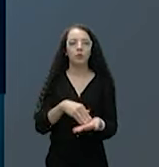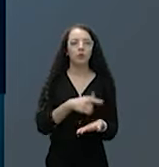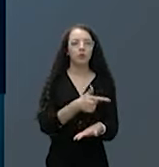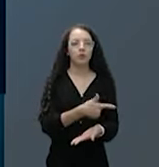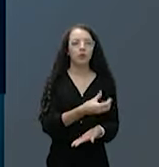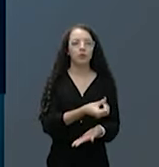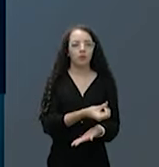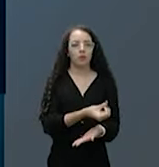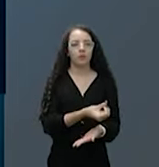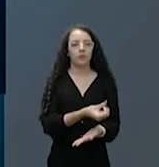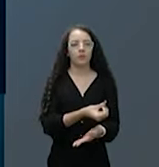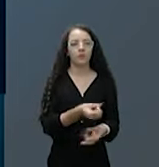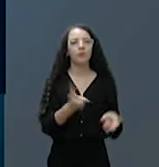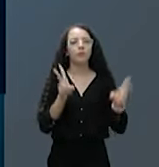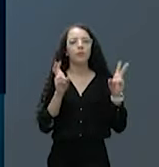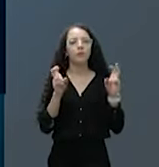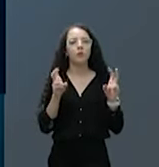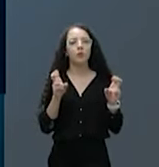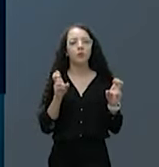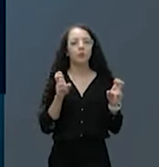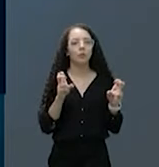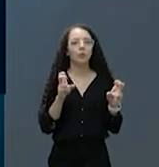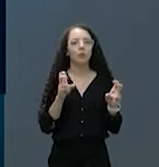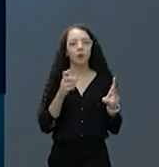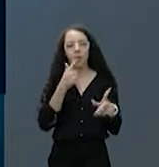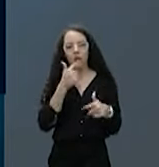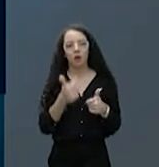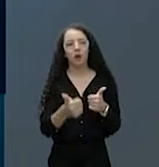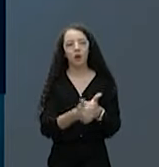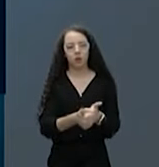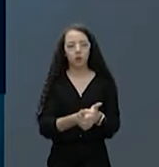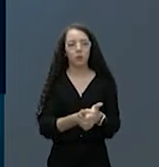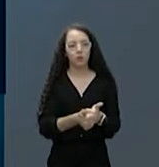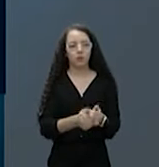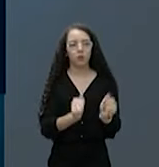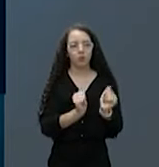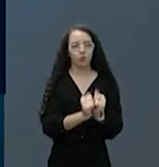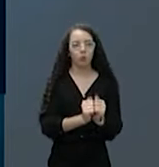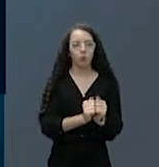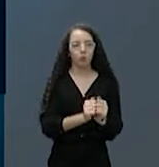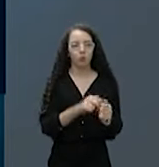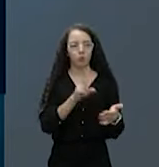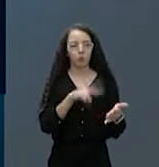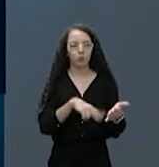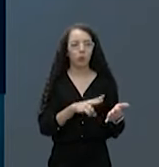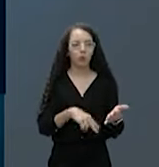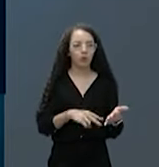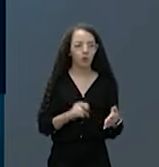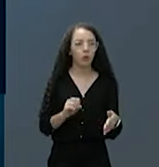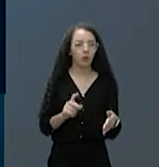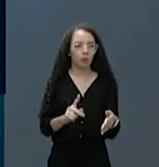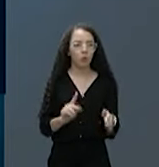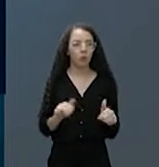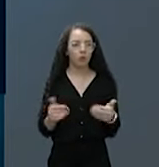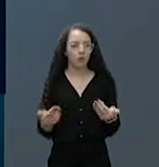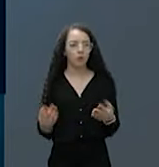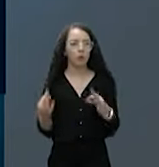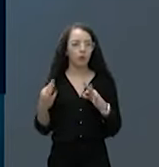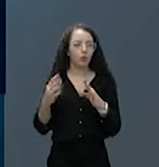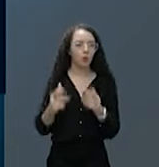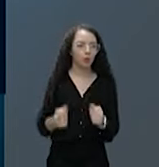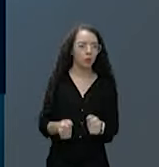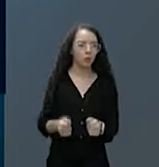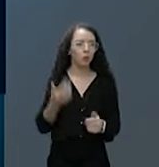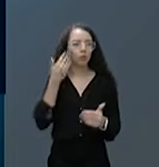matéria parece que eu vou acompanhar o relator. Acompanho o relator, então, por votação unânime, dando-se habilitados os ministros